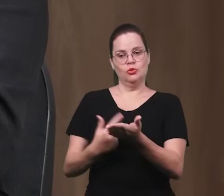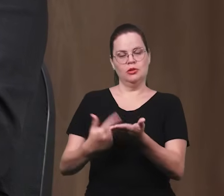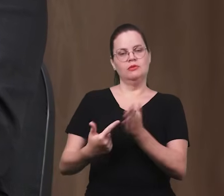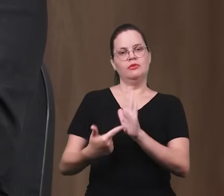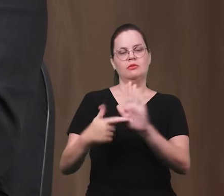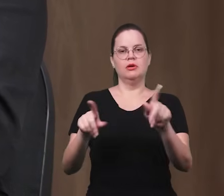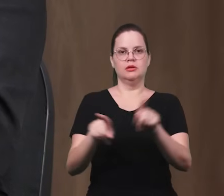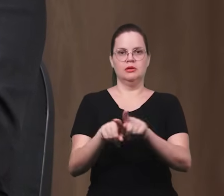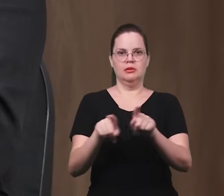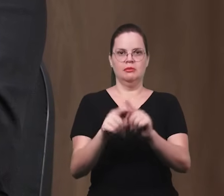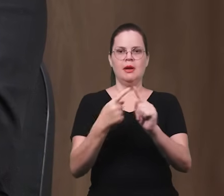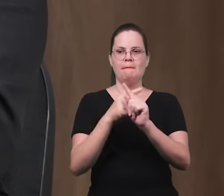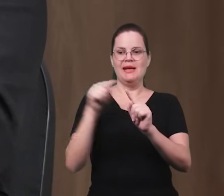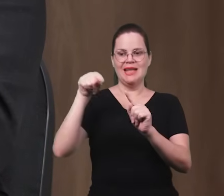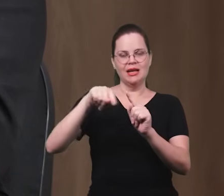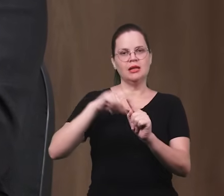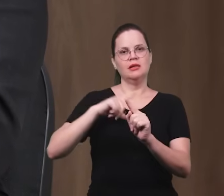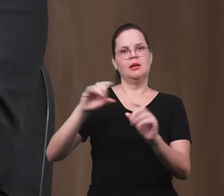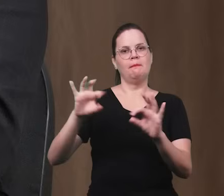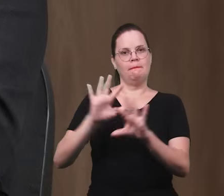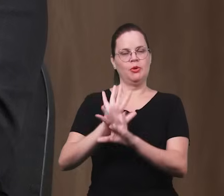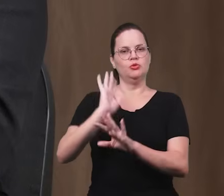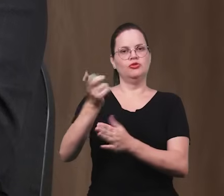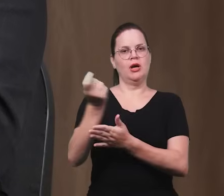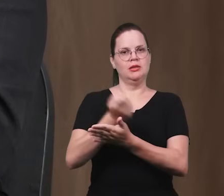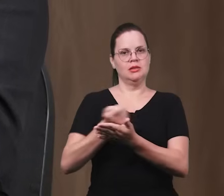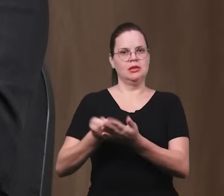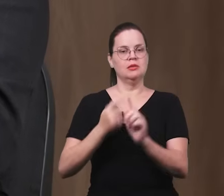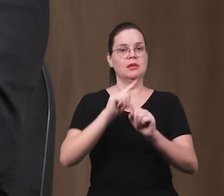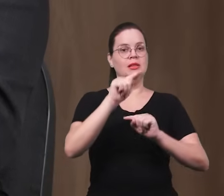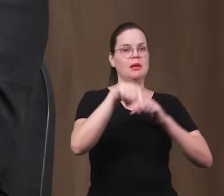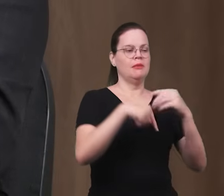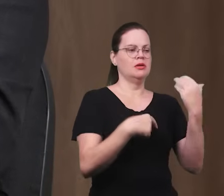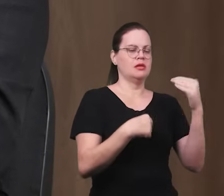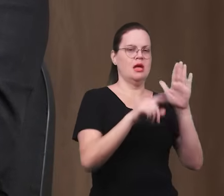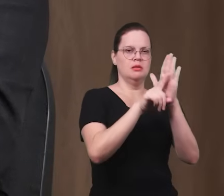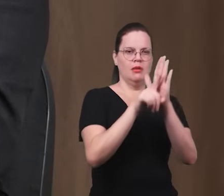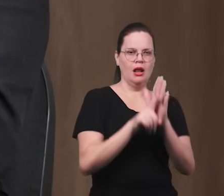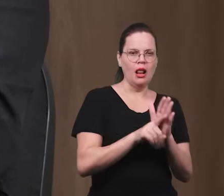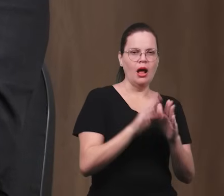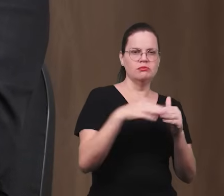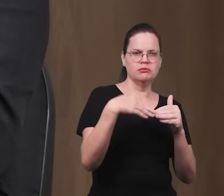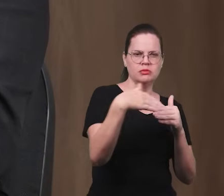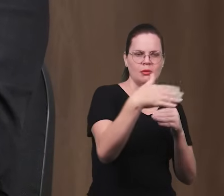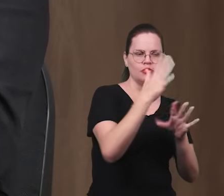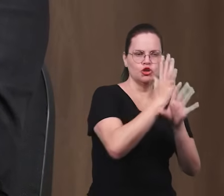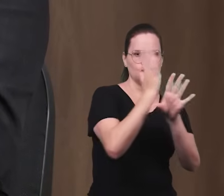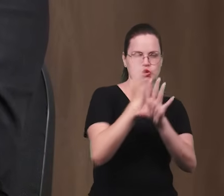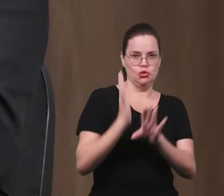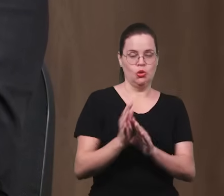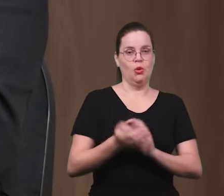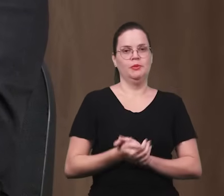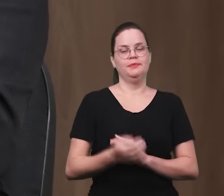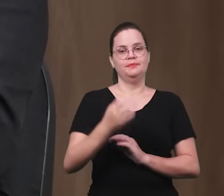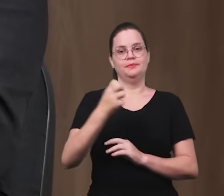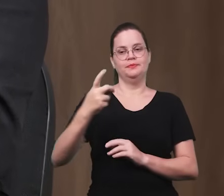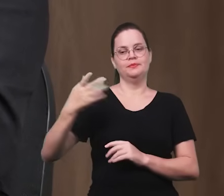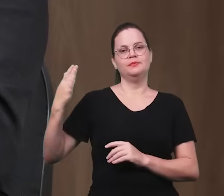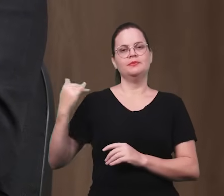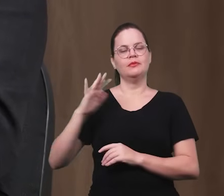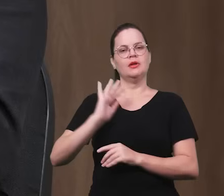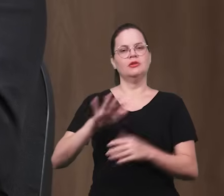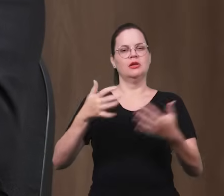longo do tempo, mas que já estava descrito na palavra. No episódio passado, nós falamos um pouco sobre a terra, suspensa no